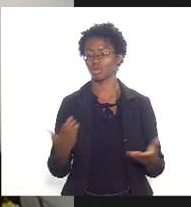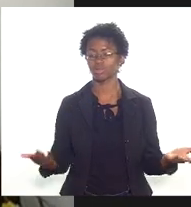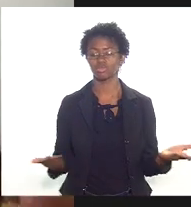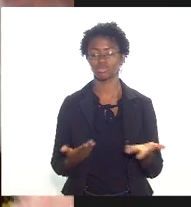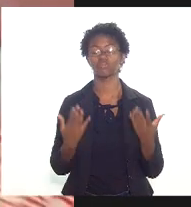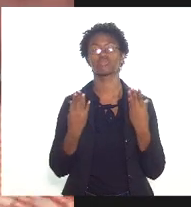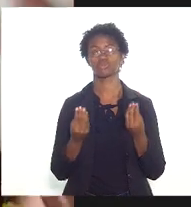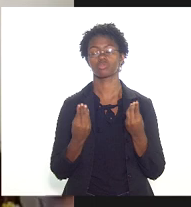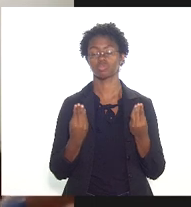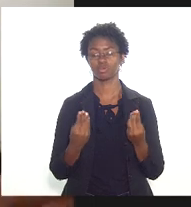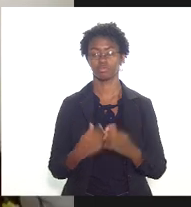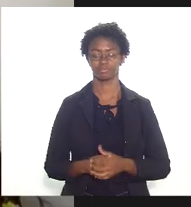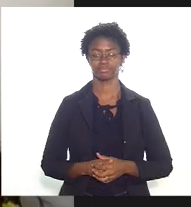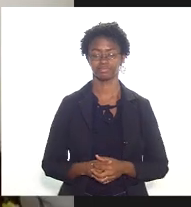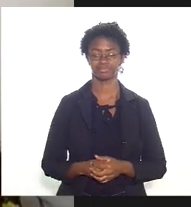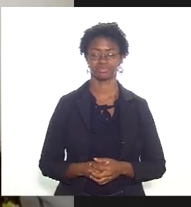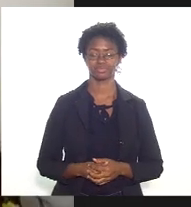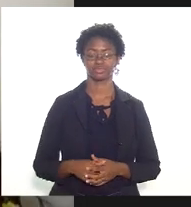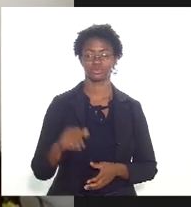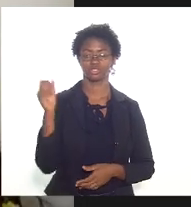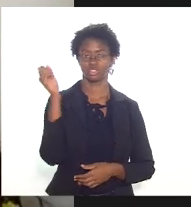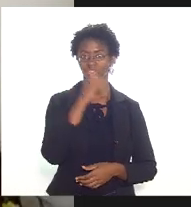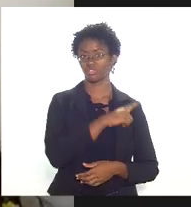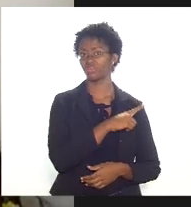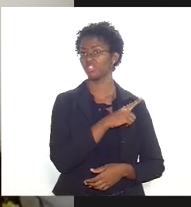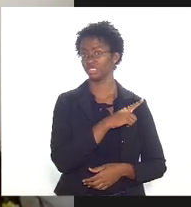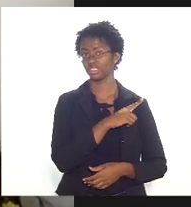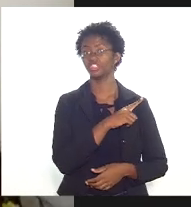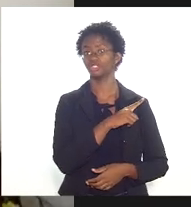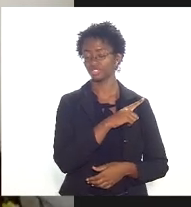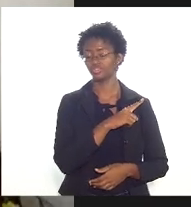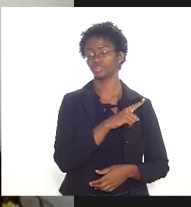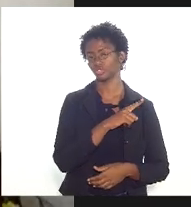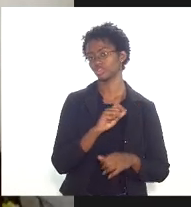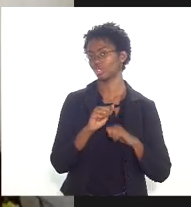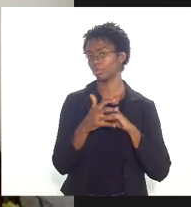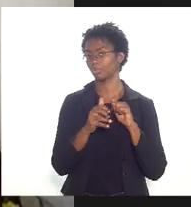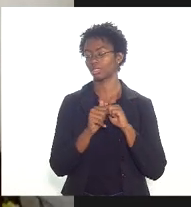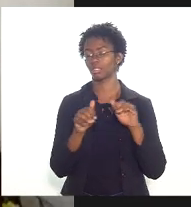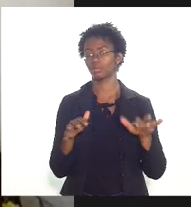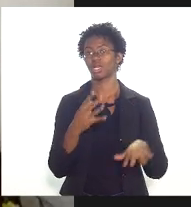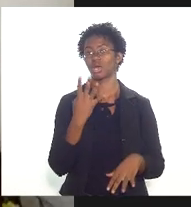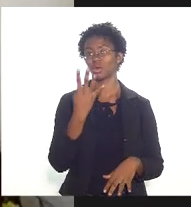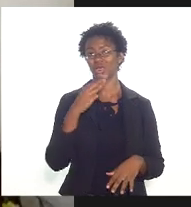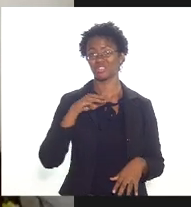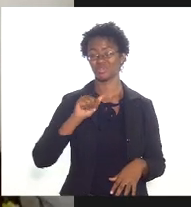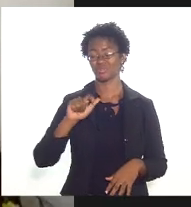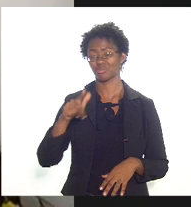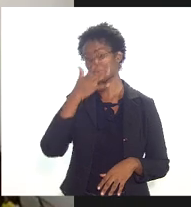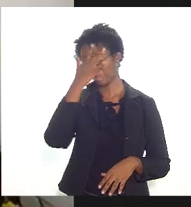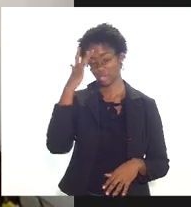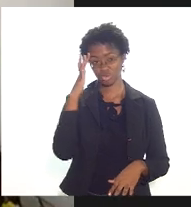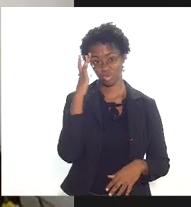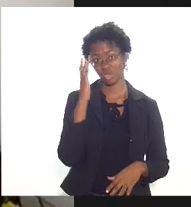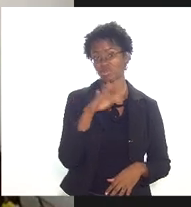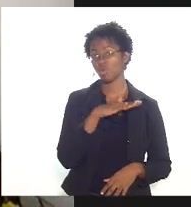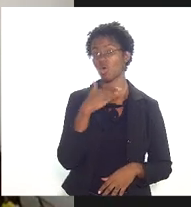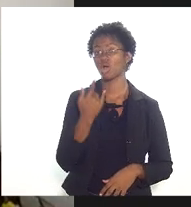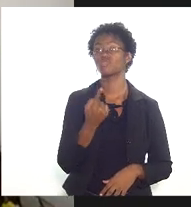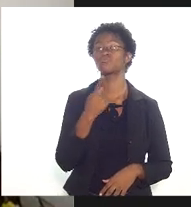hoje pico da pandemia quatro mil pessoas morrendo em 24 horas no Brasil